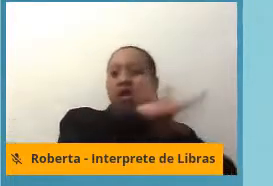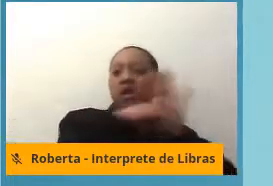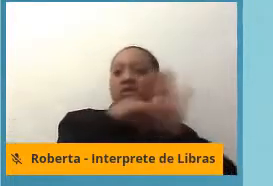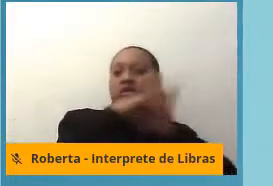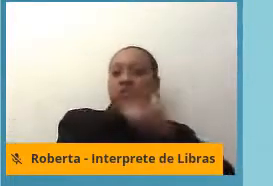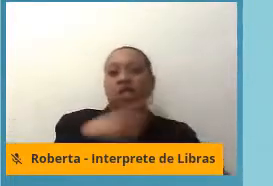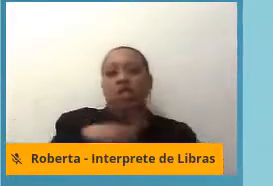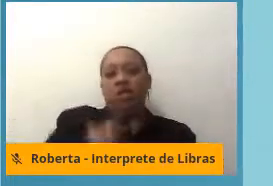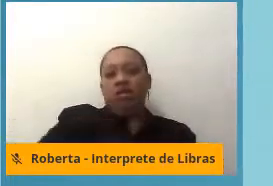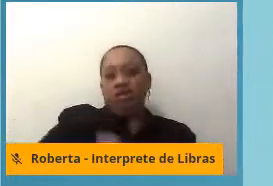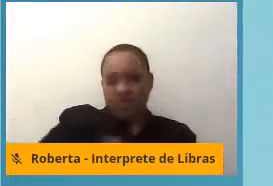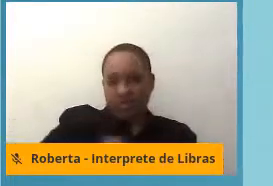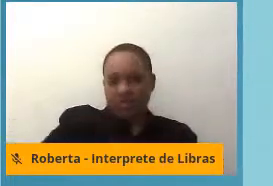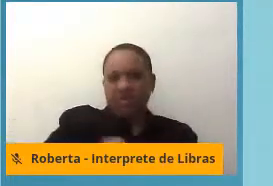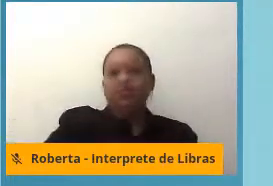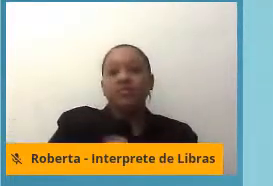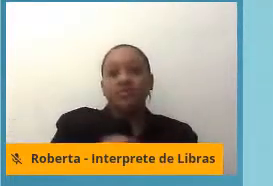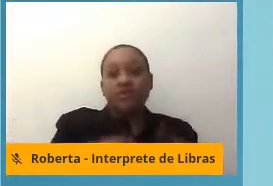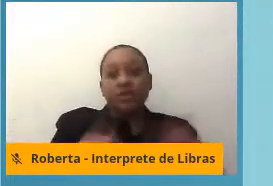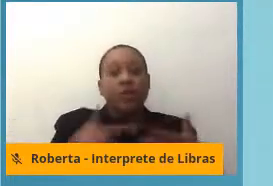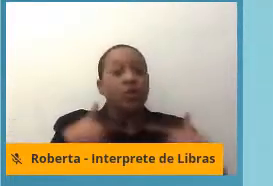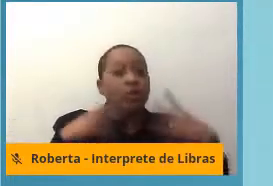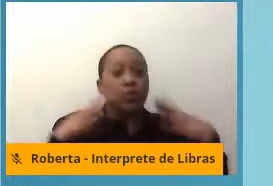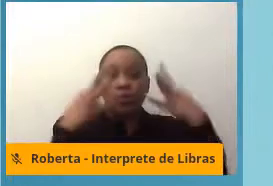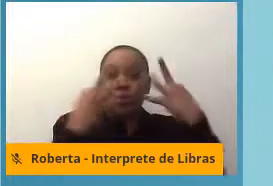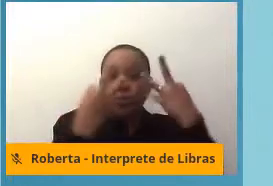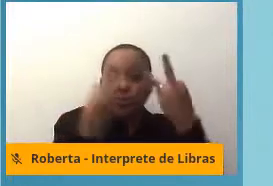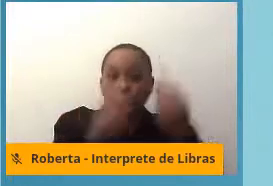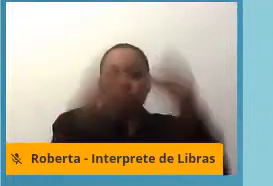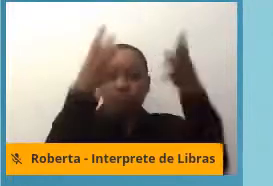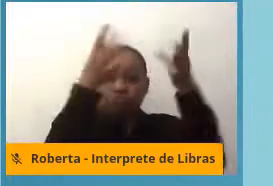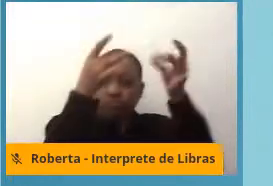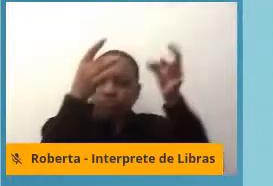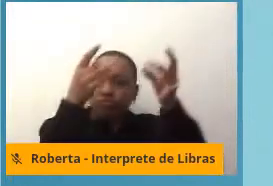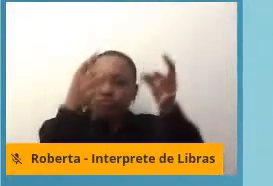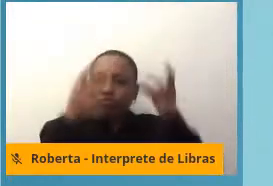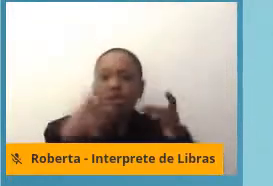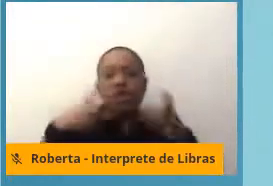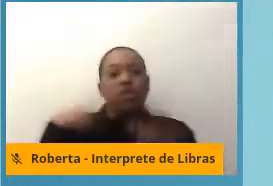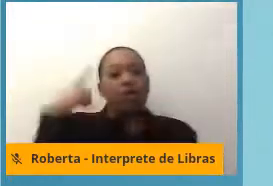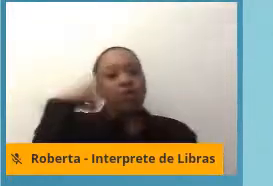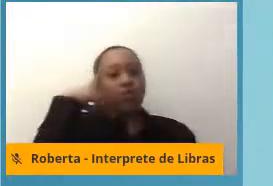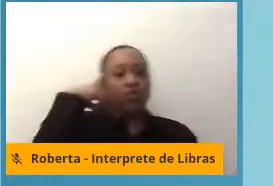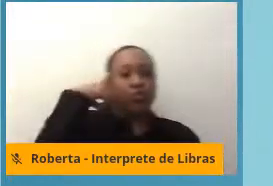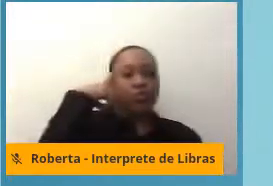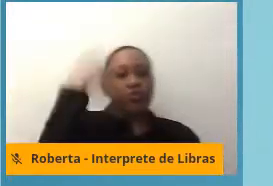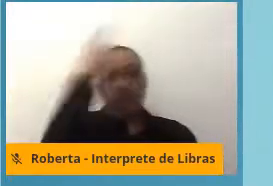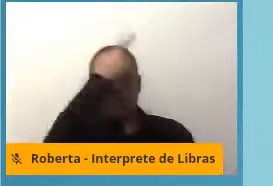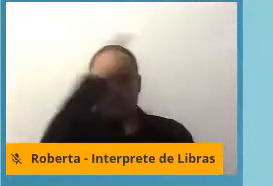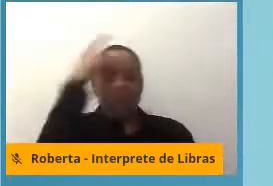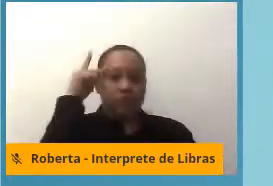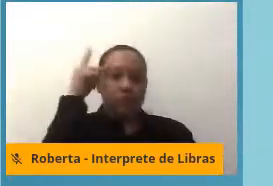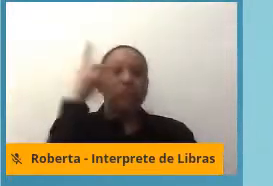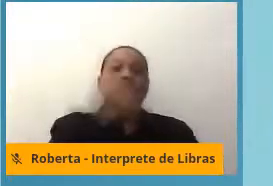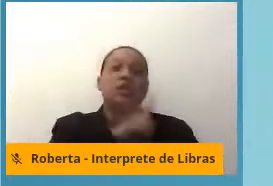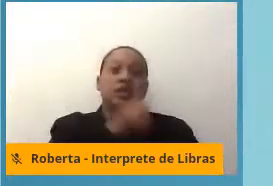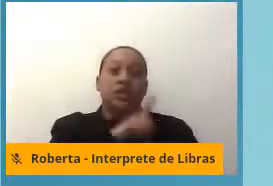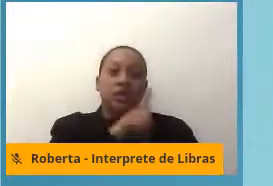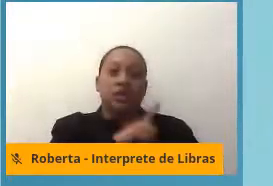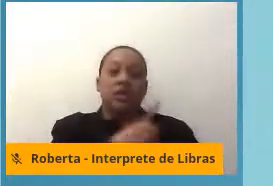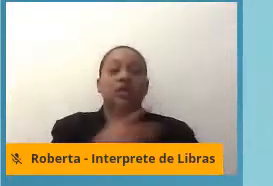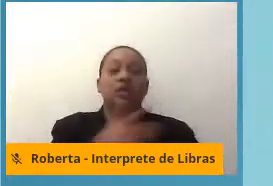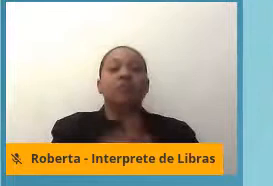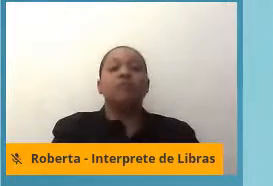questão que gera essas dúvidas nas pessoas. E aí sim, vem essa proteína C reativa, quer dizer, que também é chamada de PCR, mas